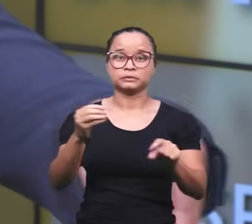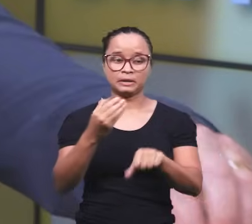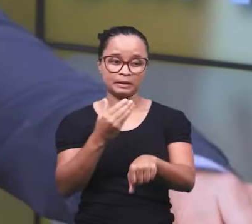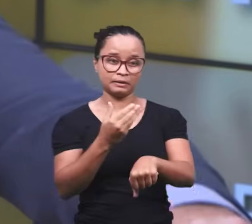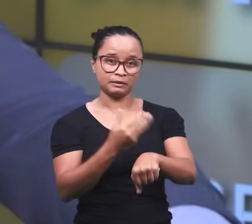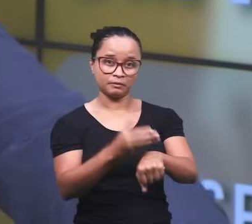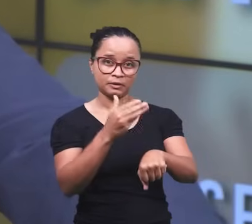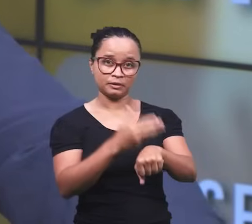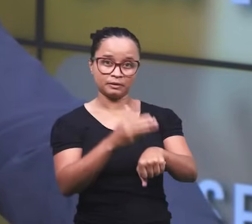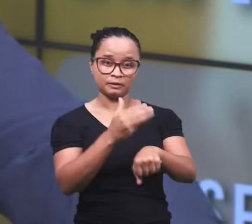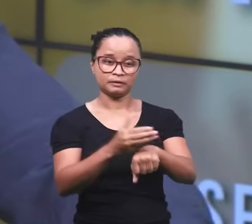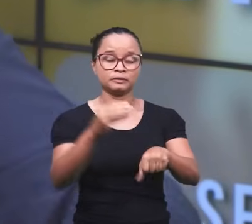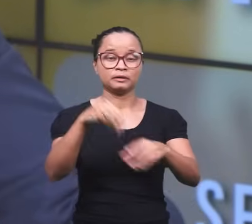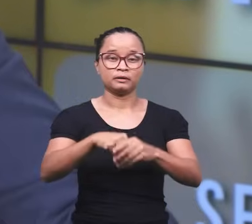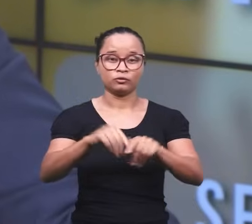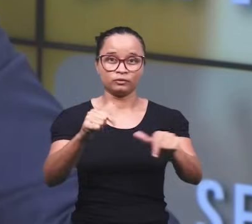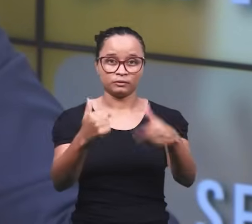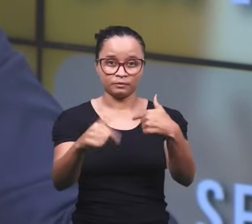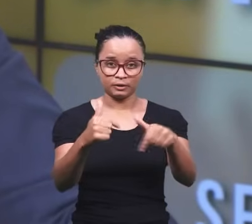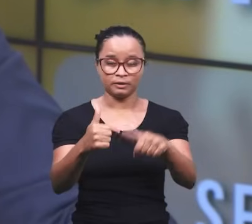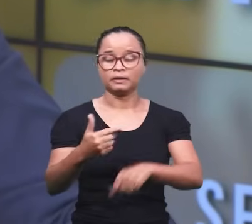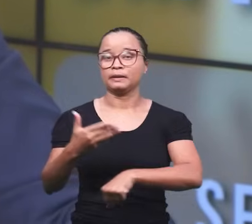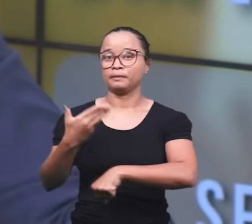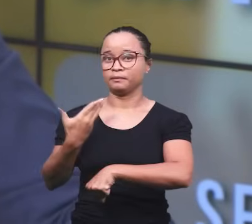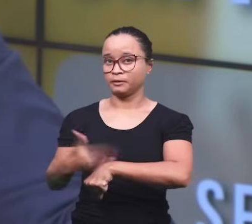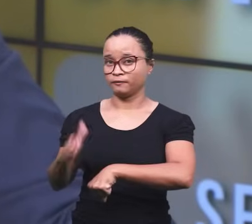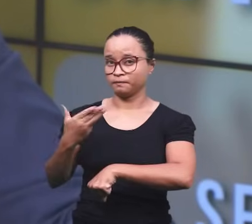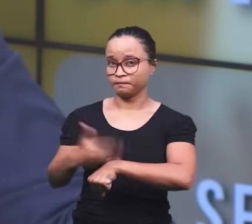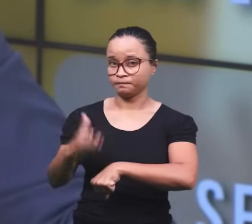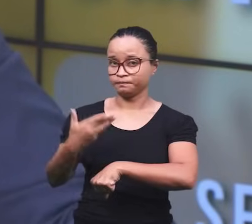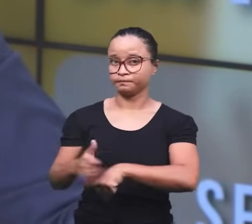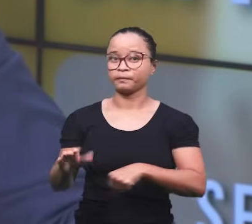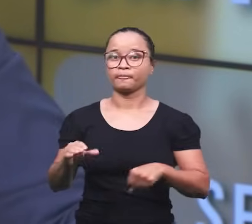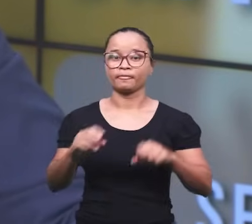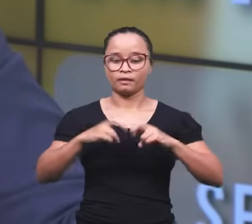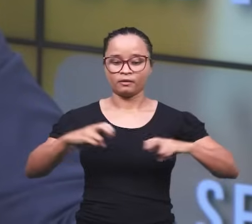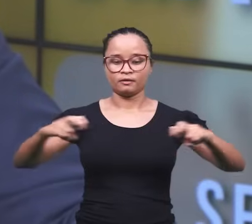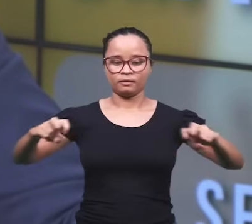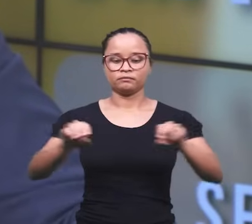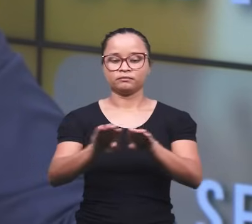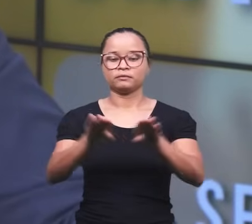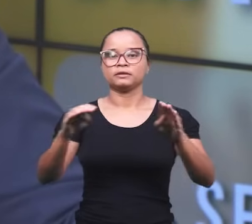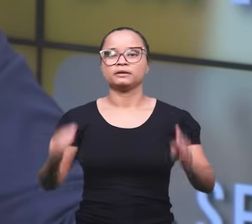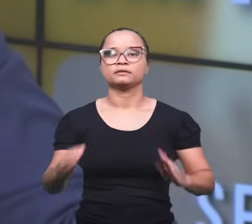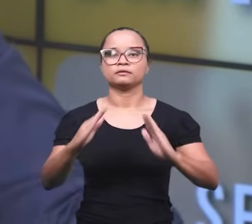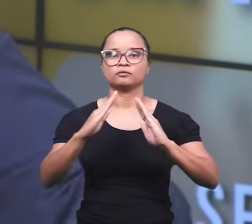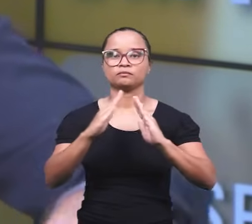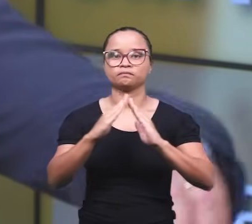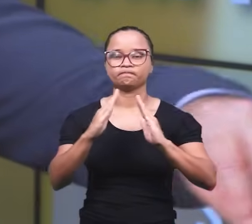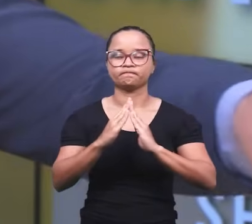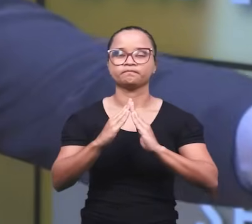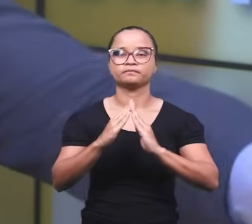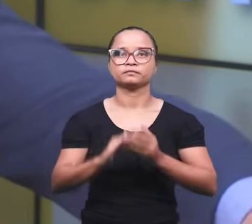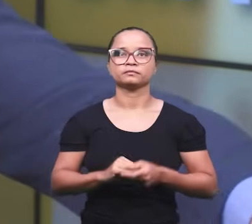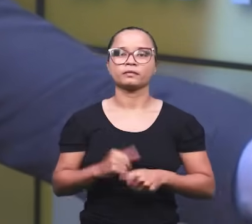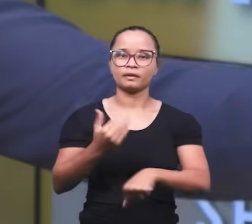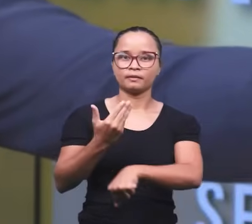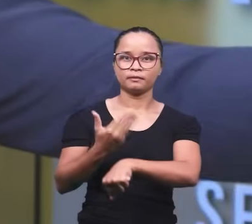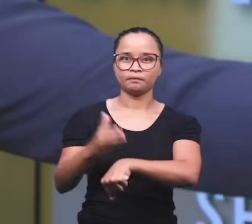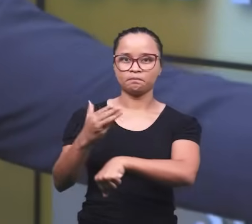ela é posta em prática no seu trabalho ela é posta em prática sentado à mesa dentro da sua casa ela é posta